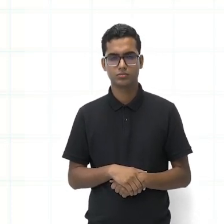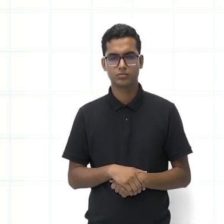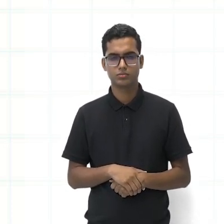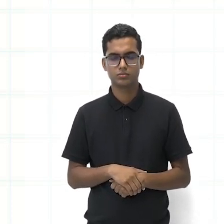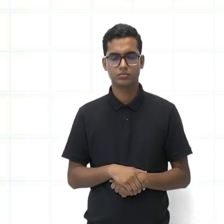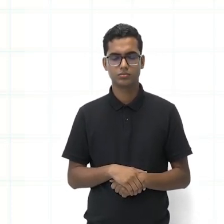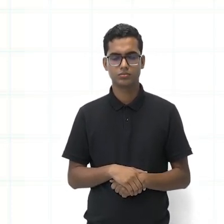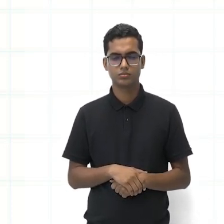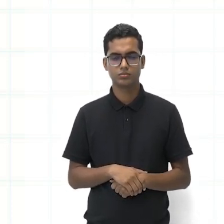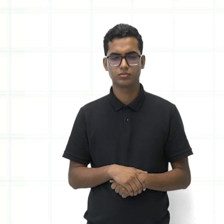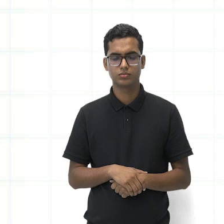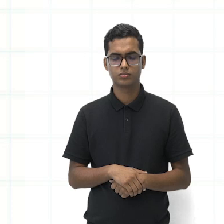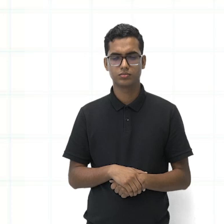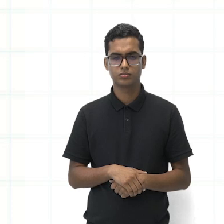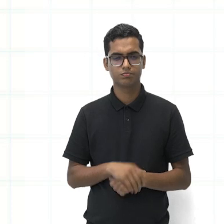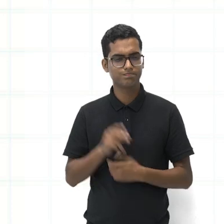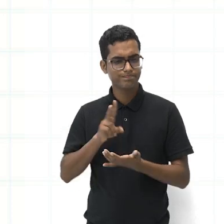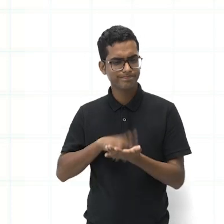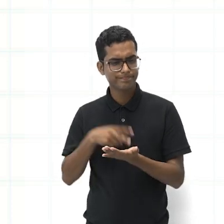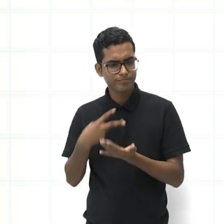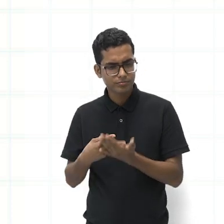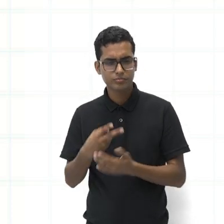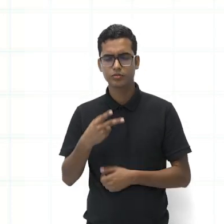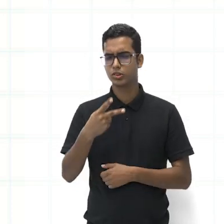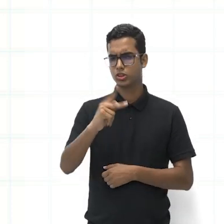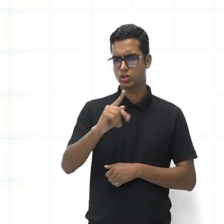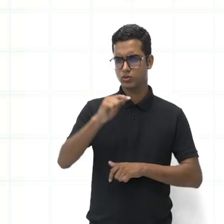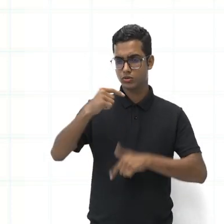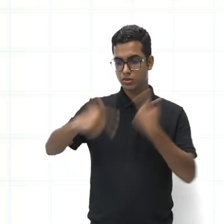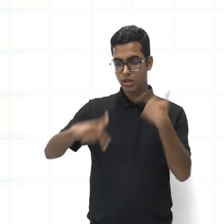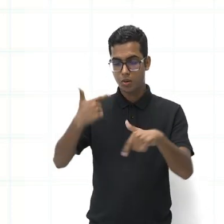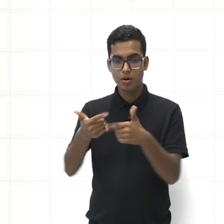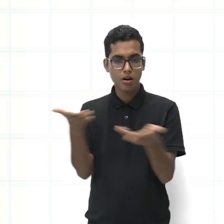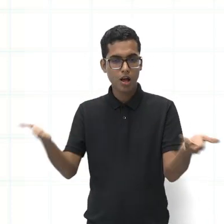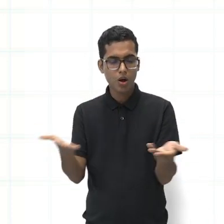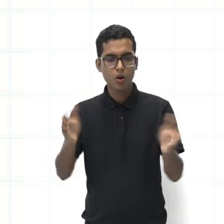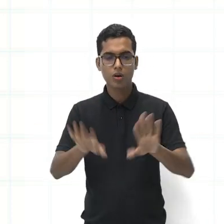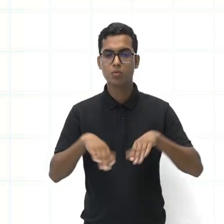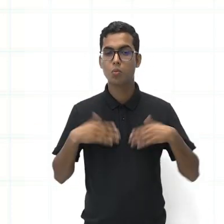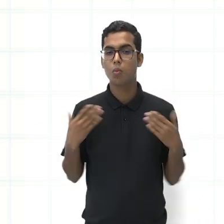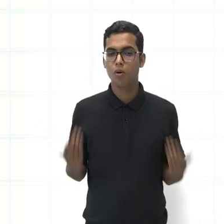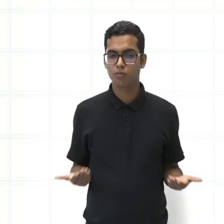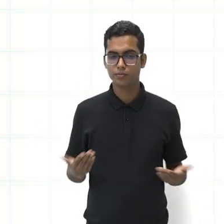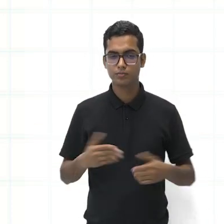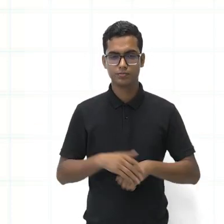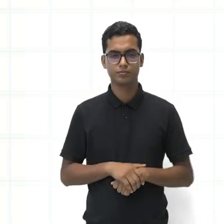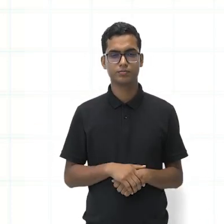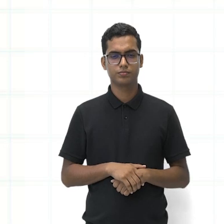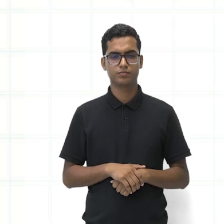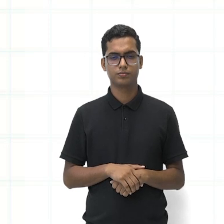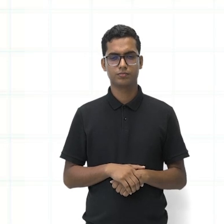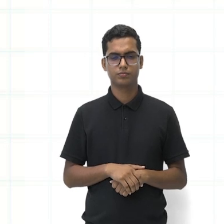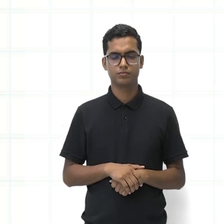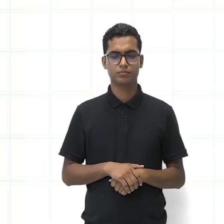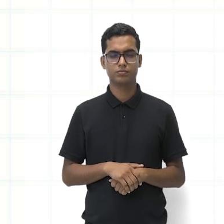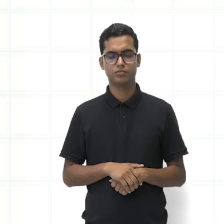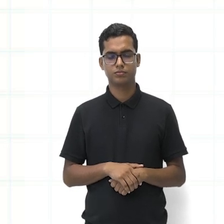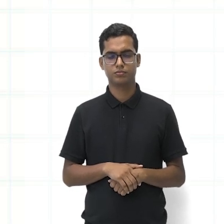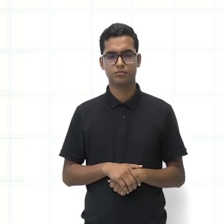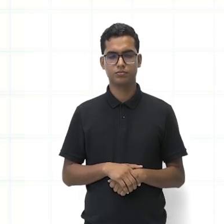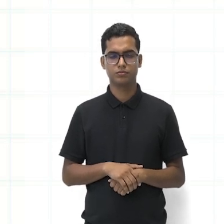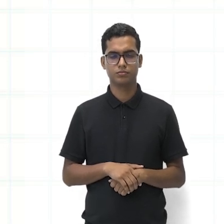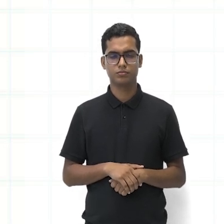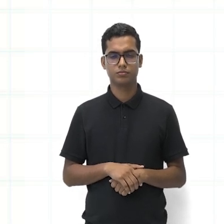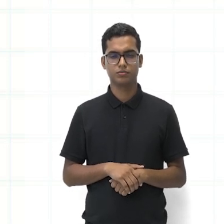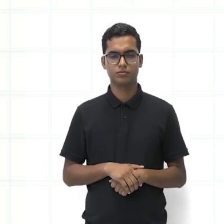profession? Qual é o seu trabalho atual? Current, que significa atual, tá? What is your